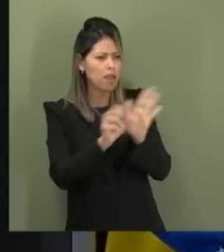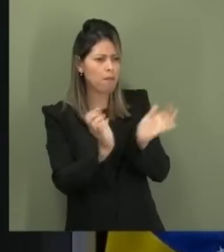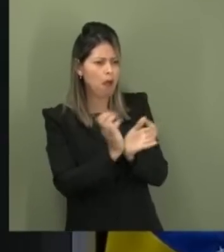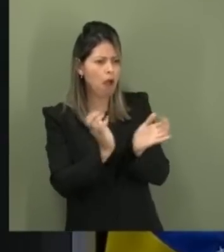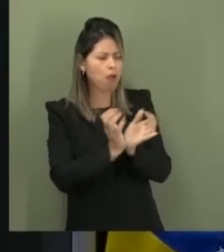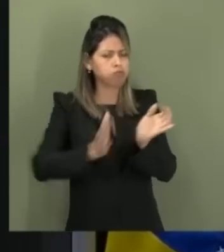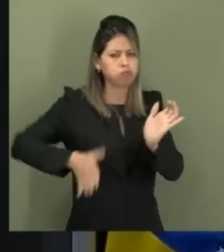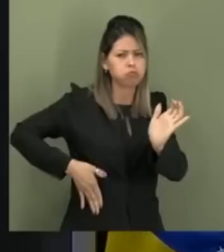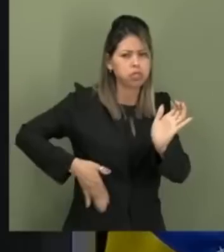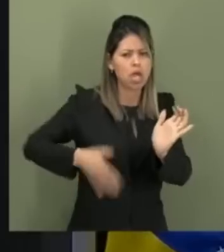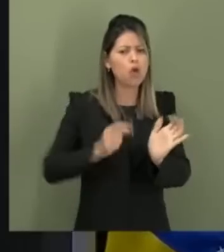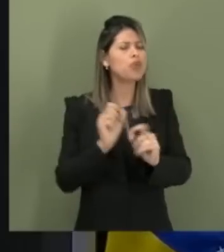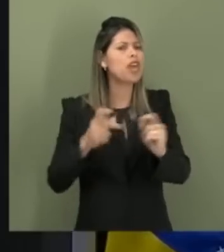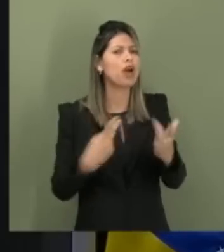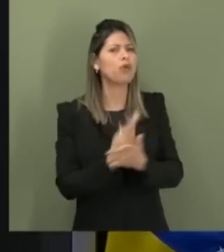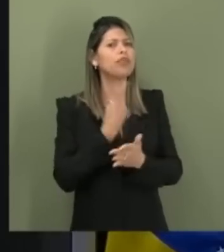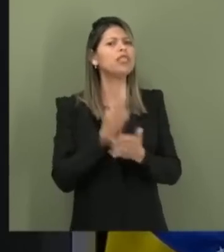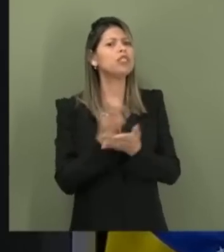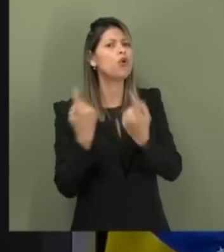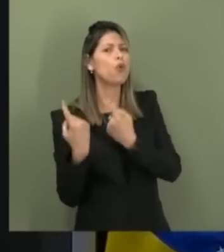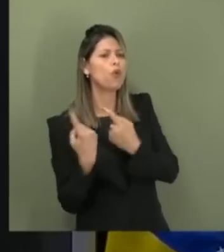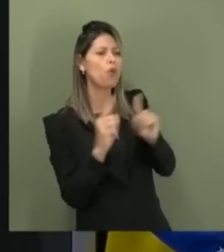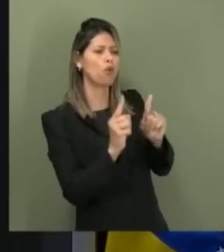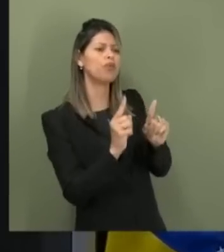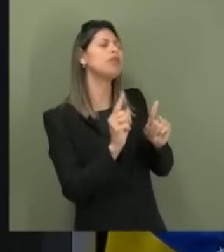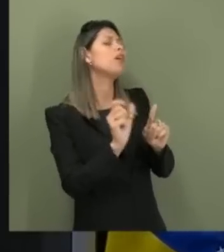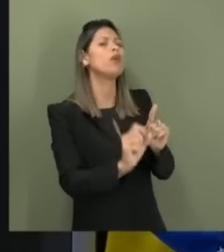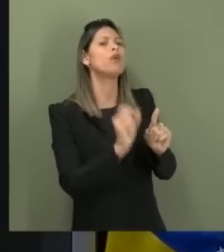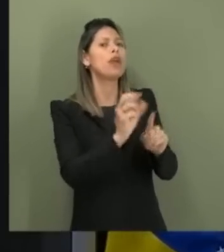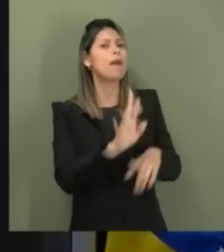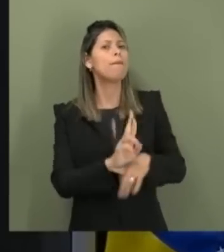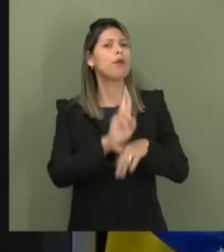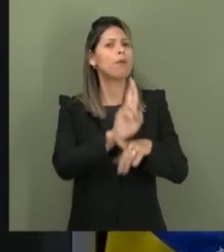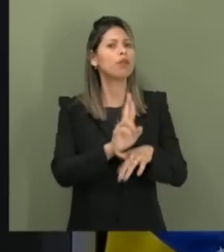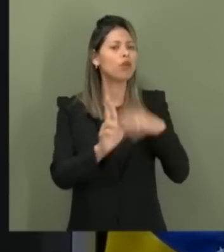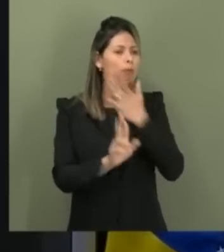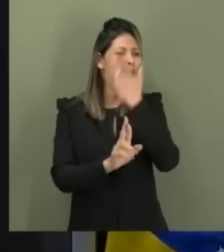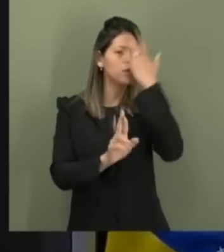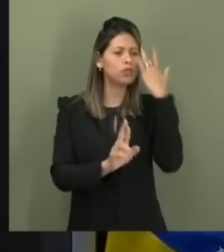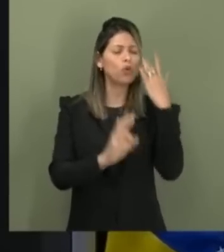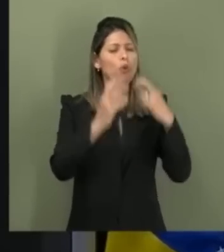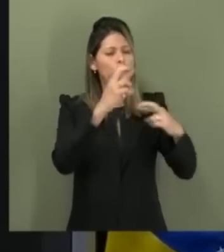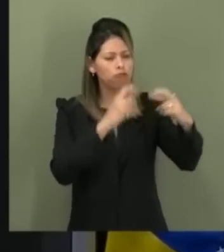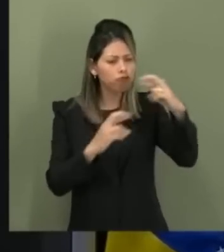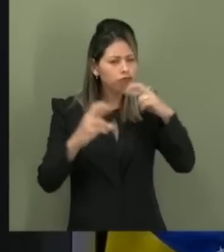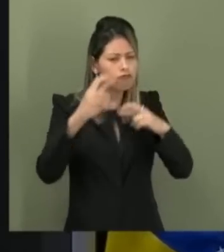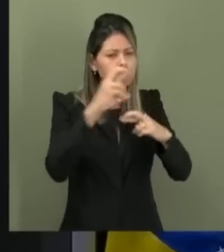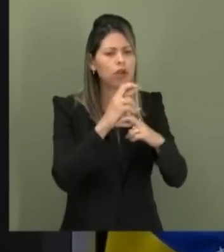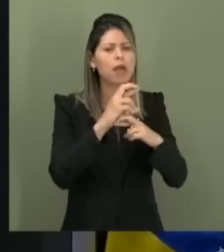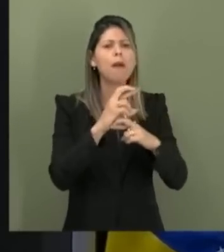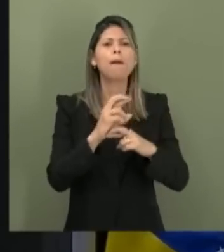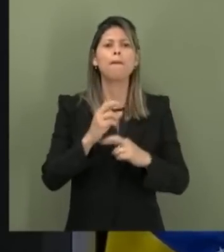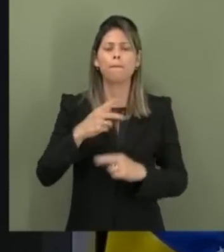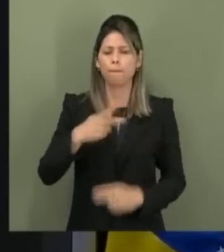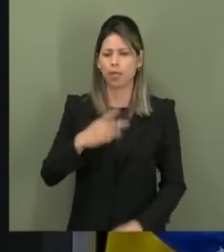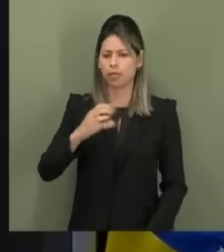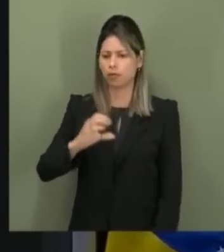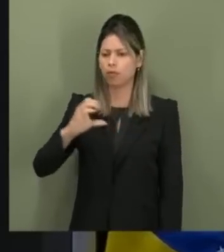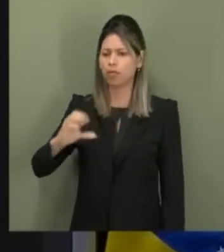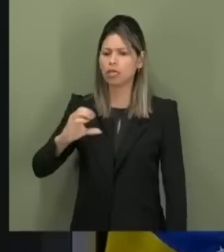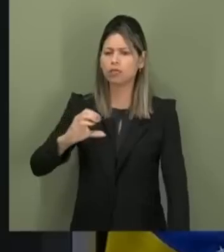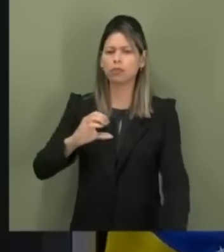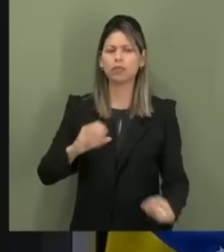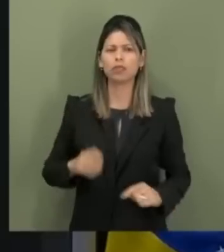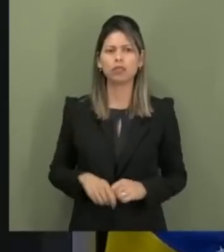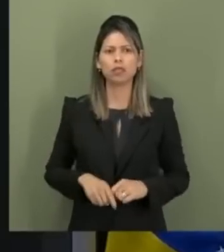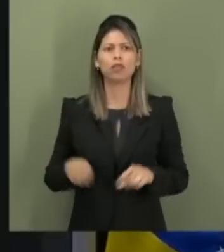natureza contra promotor do caso, que investiga o PCC, mas especialmente contra um senador